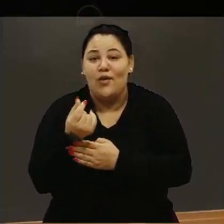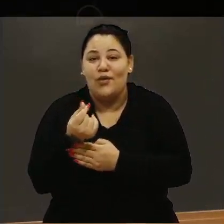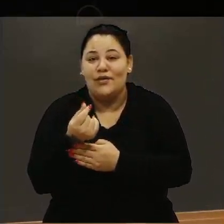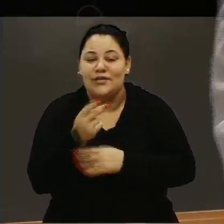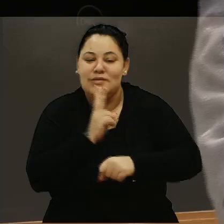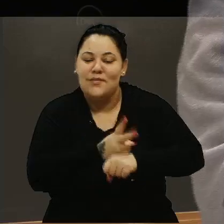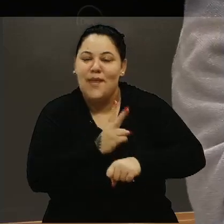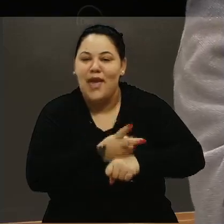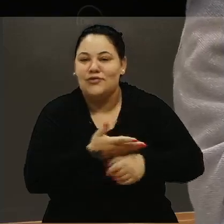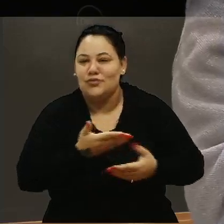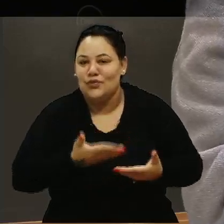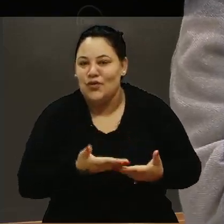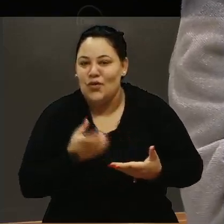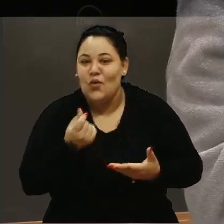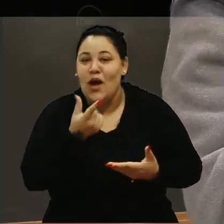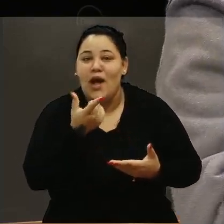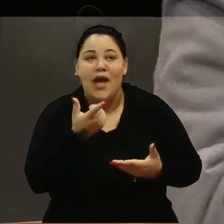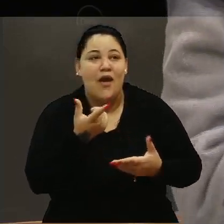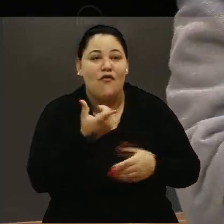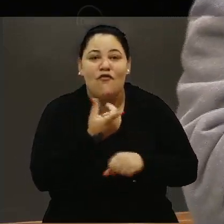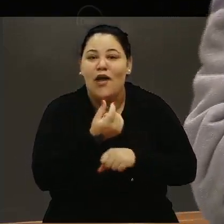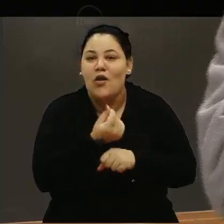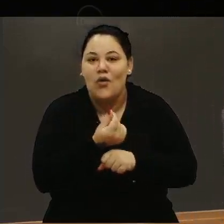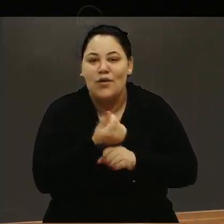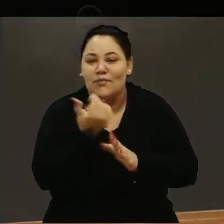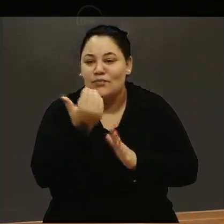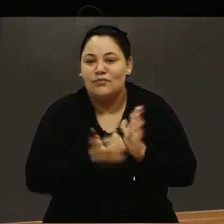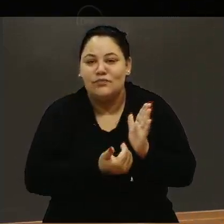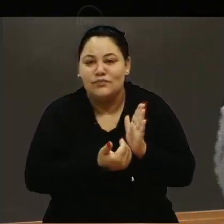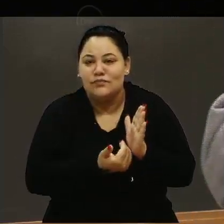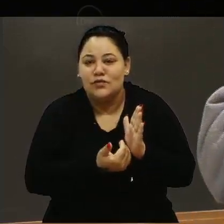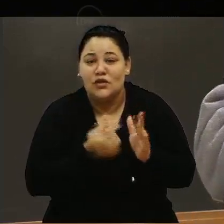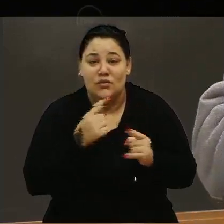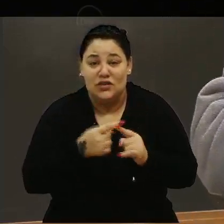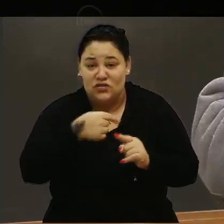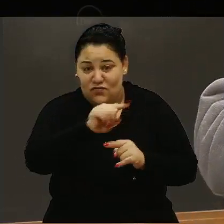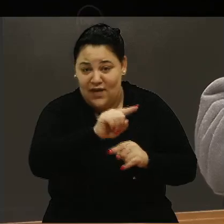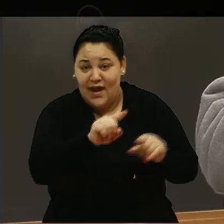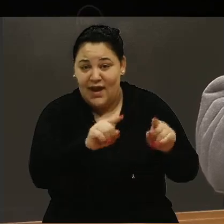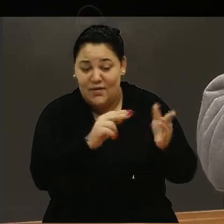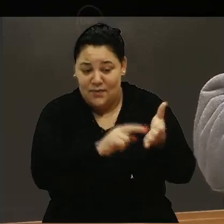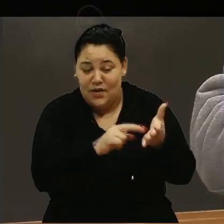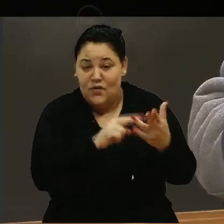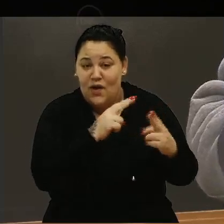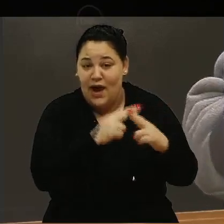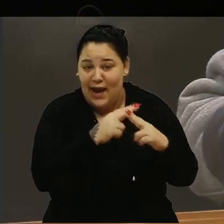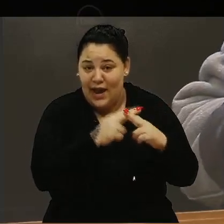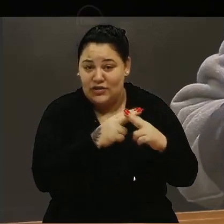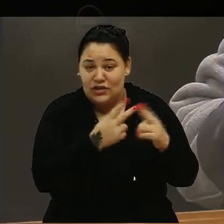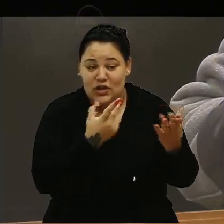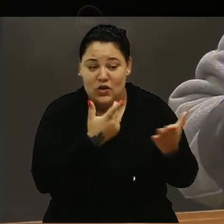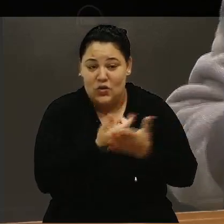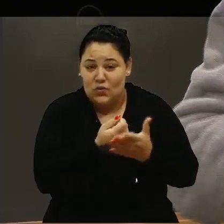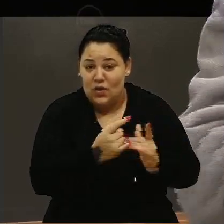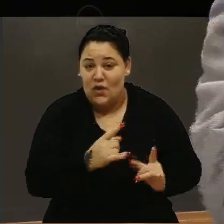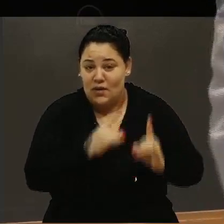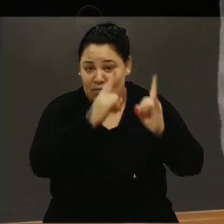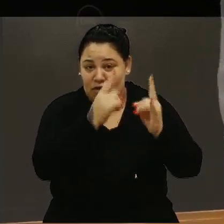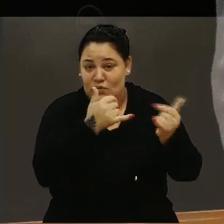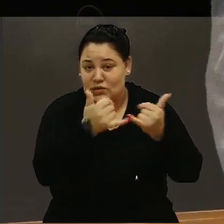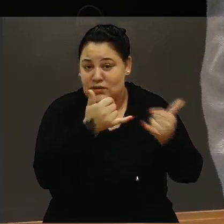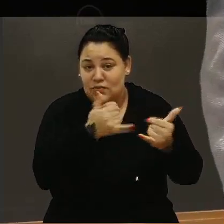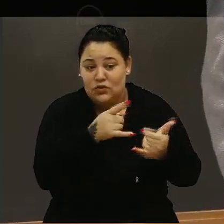empréstimo, qual é o valor da amortização, porque se o senhor vai na Caixa Econômica e compra um apartamento, o senhor